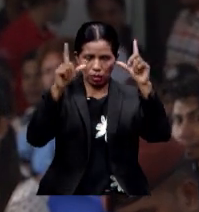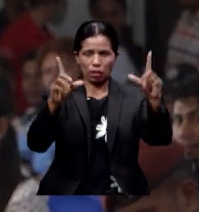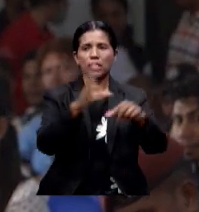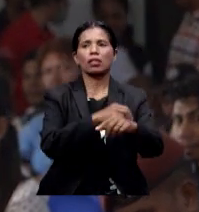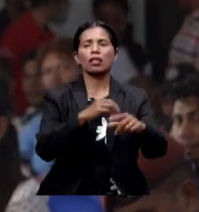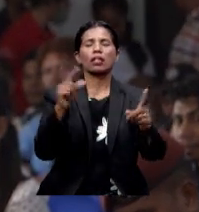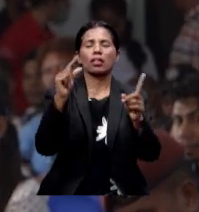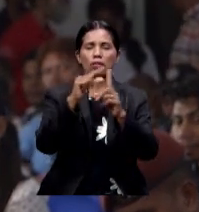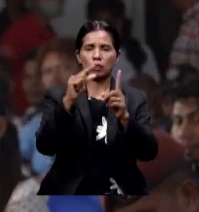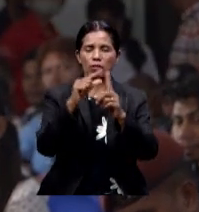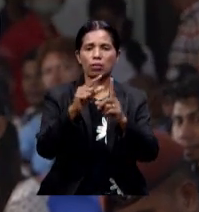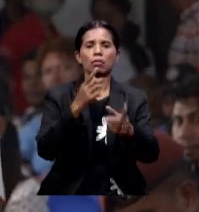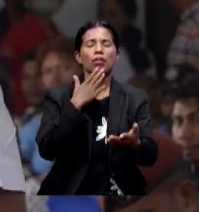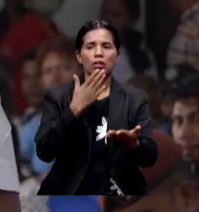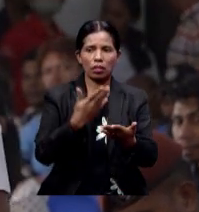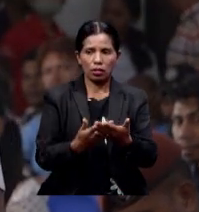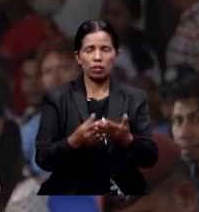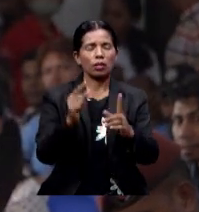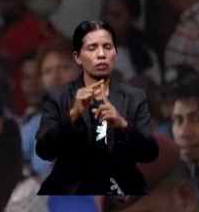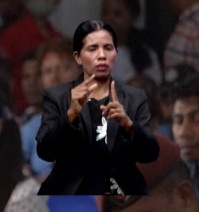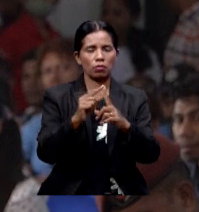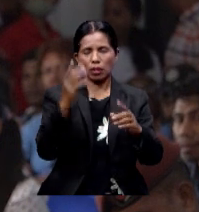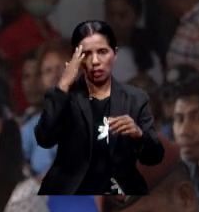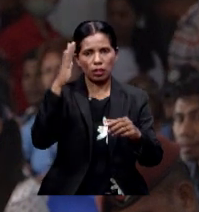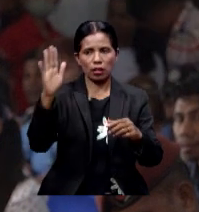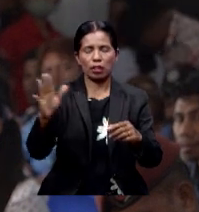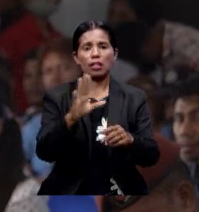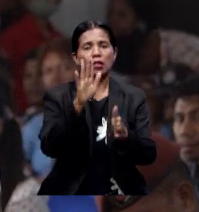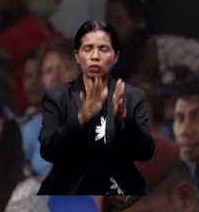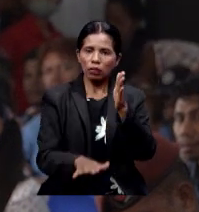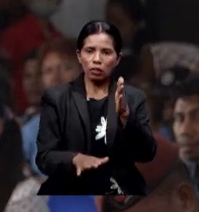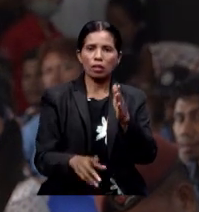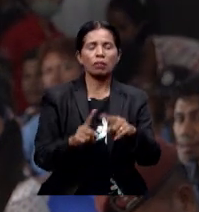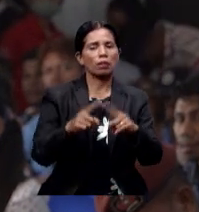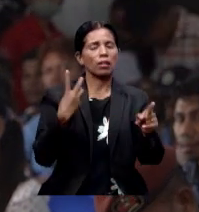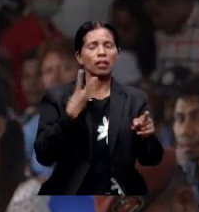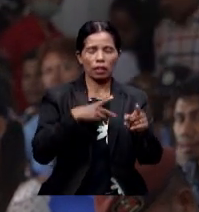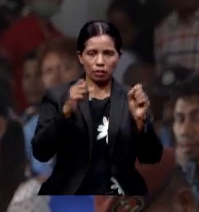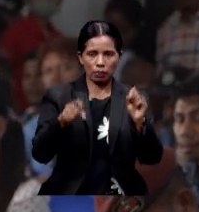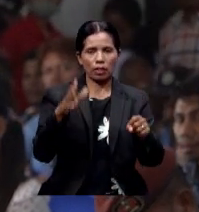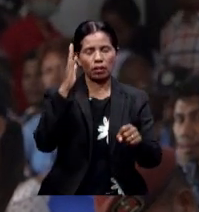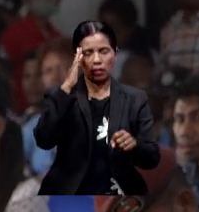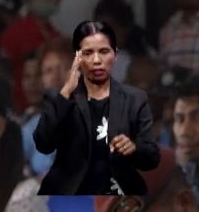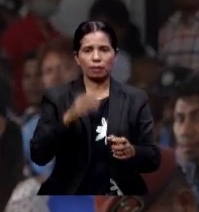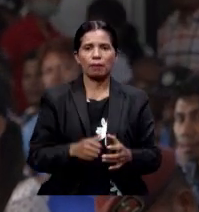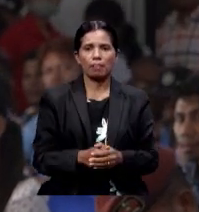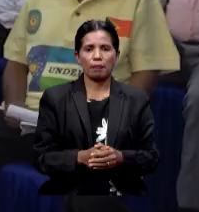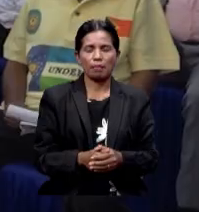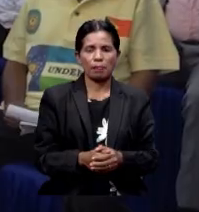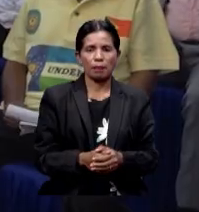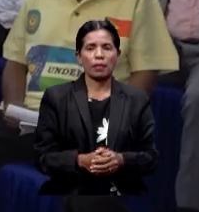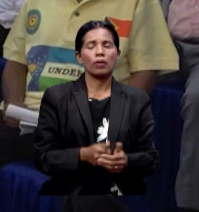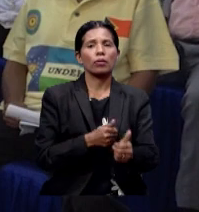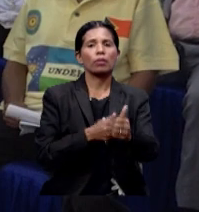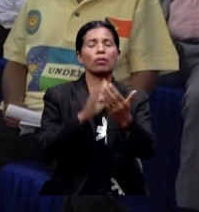for a Roma Liu, ele for a Roma Menos, mas ele está bem controlado. Tuir calendário campanha eleição